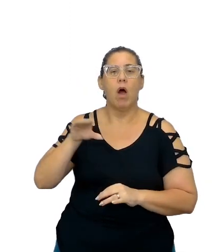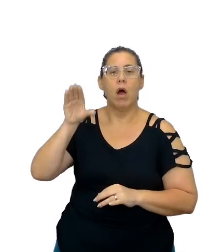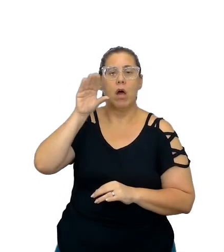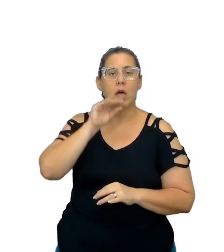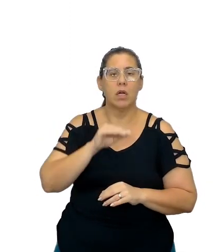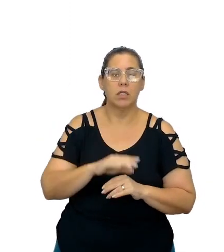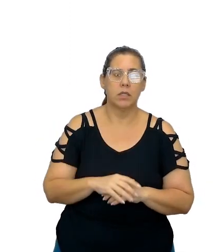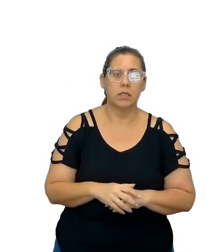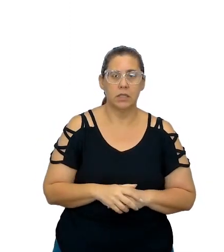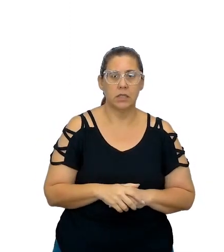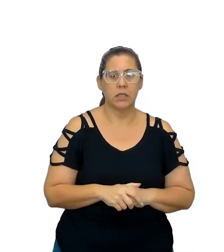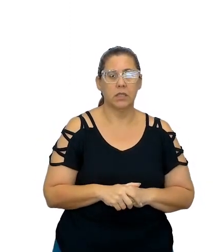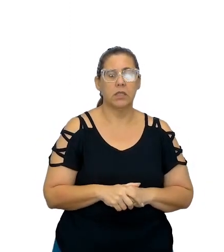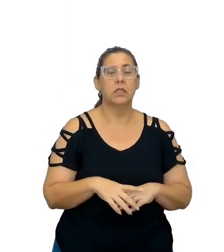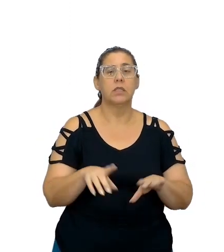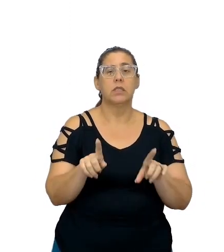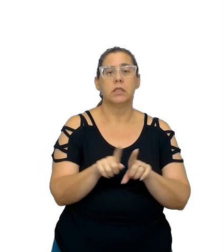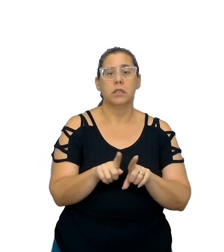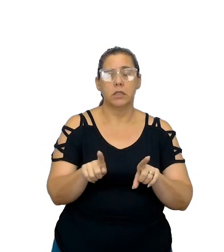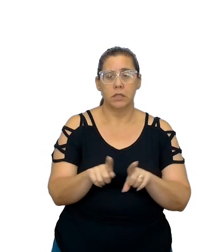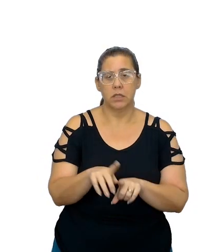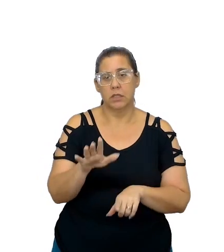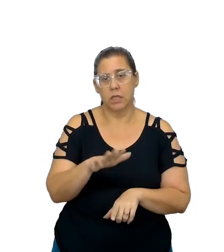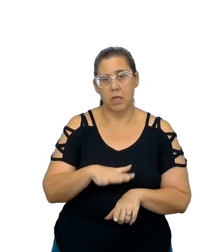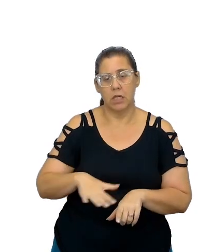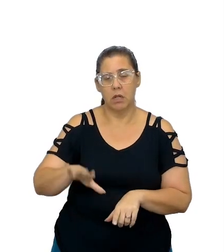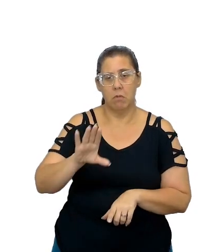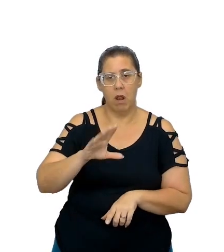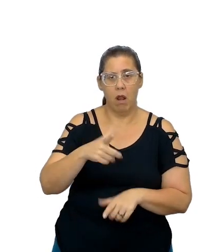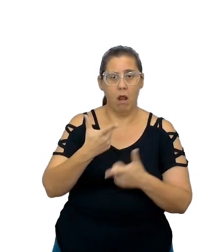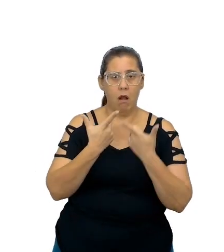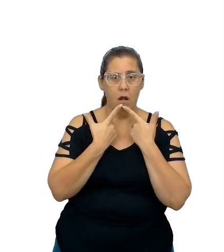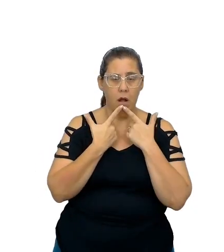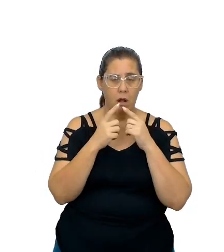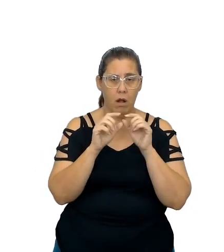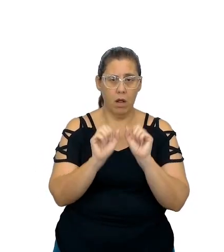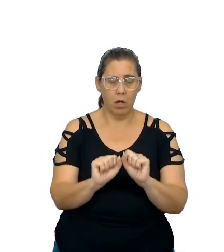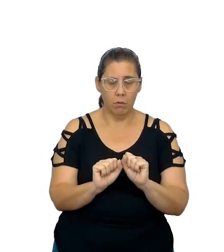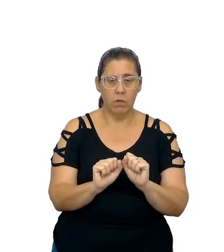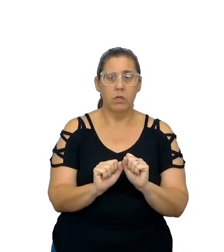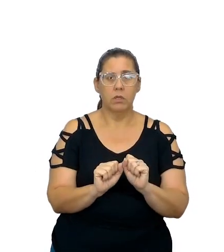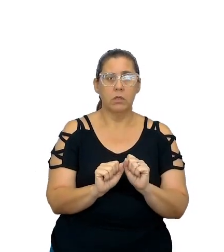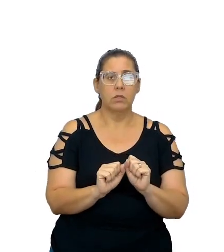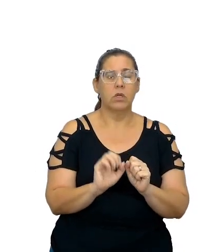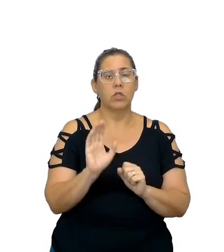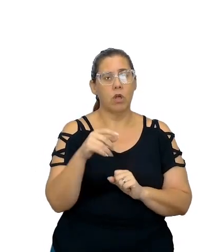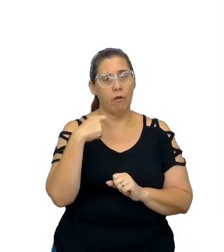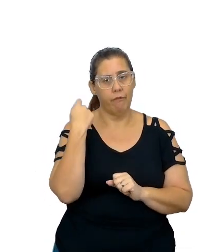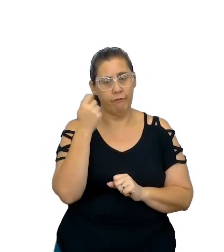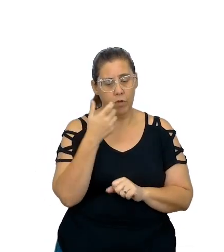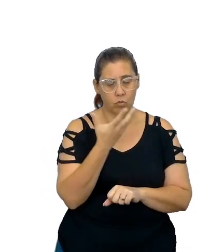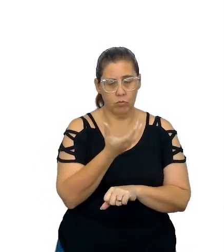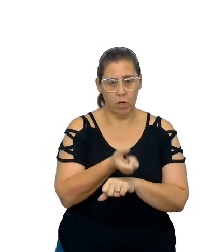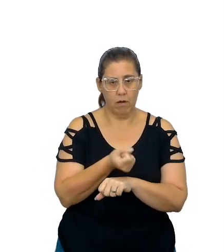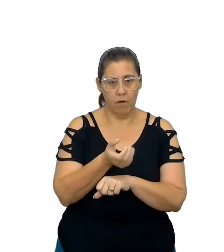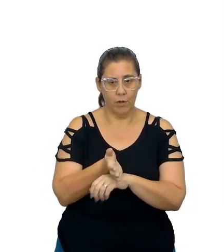né, e falando dos aspectos linguísticos, já em vídeos gravados anteriormente,